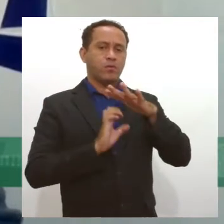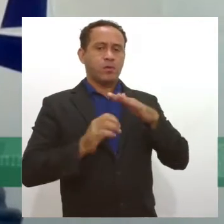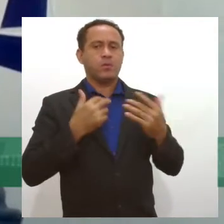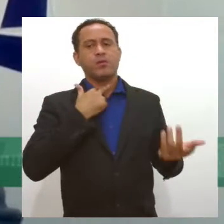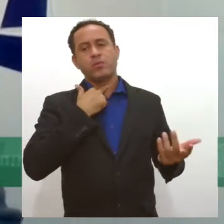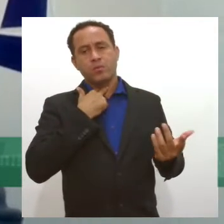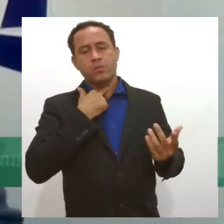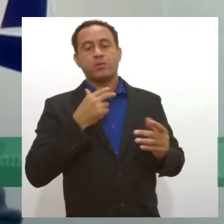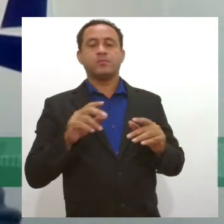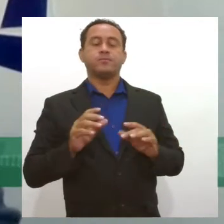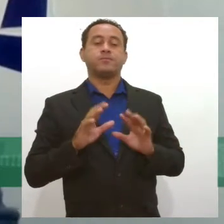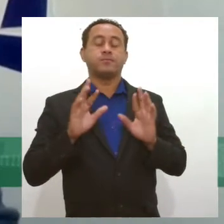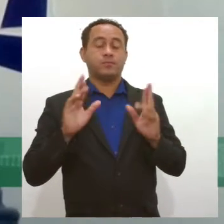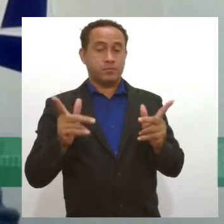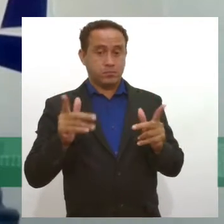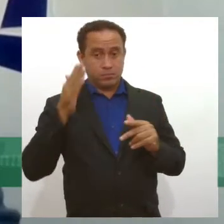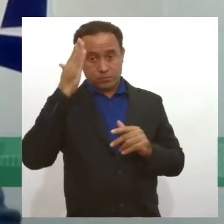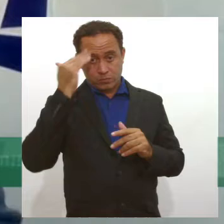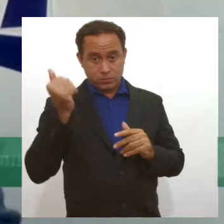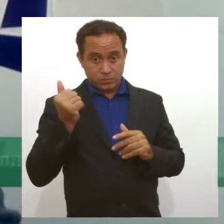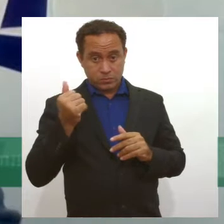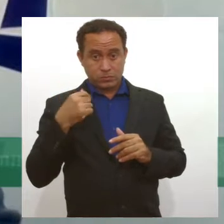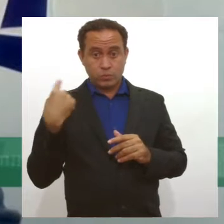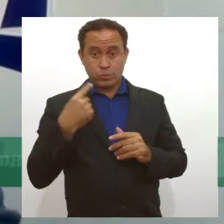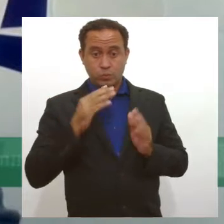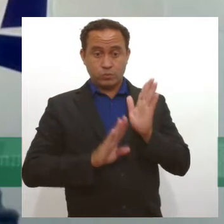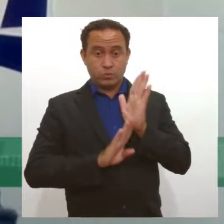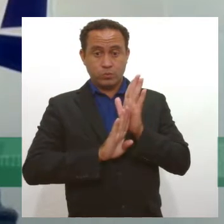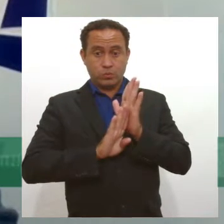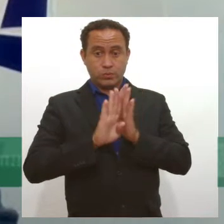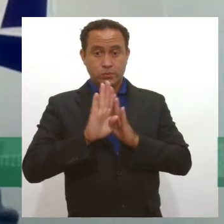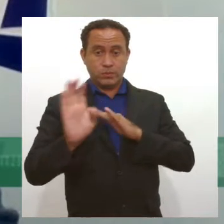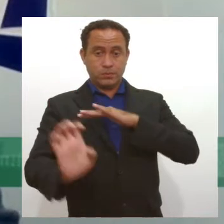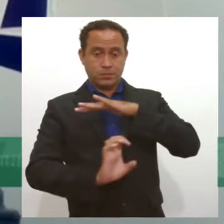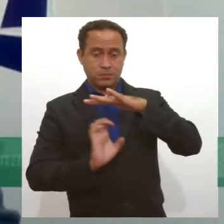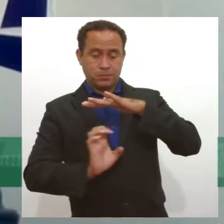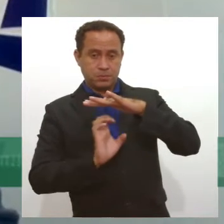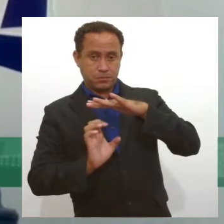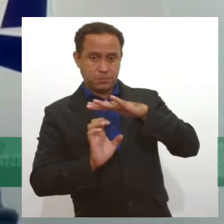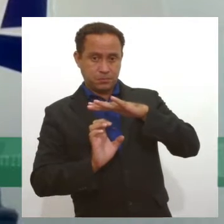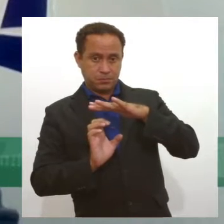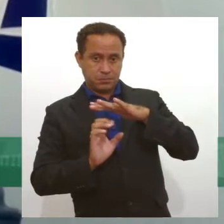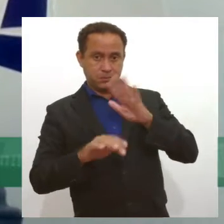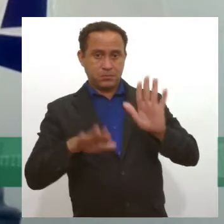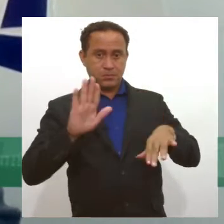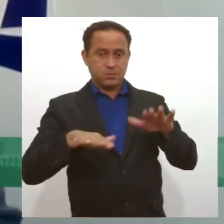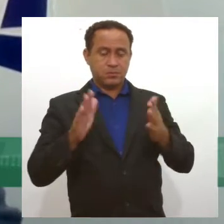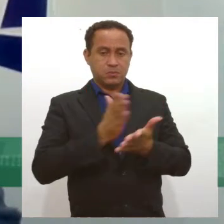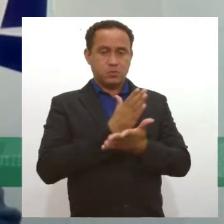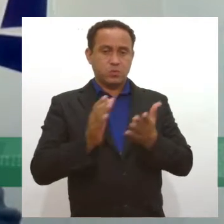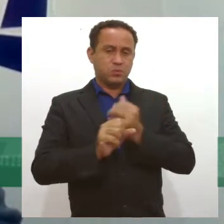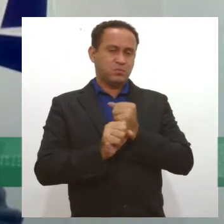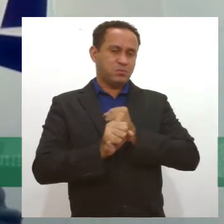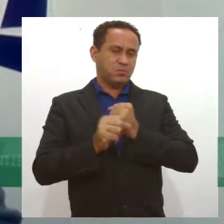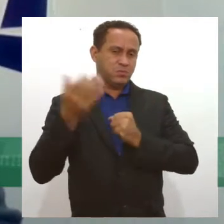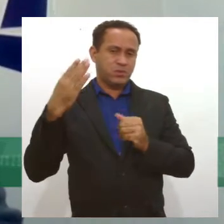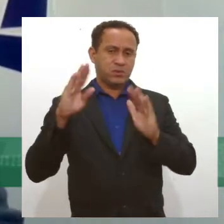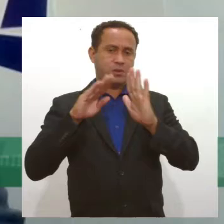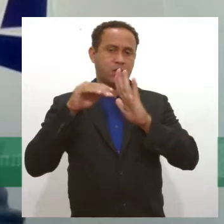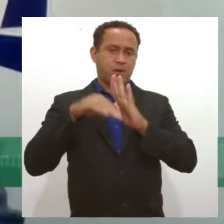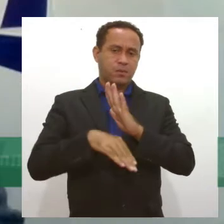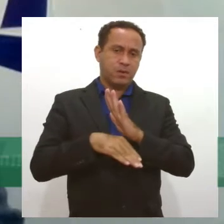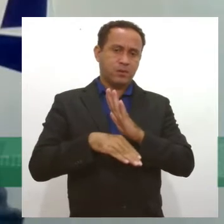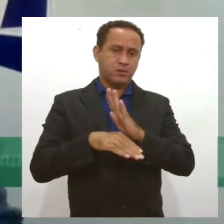ter uma ideia, o nosso índice, né, de empresa lançada na Bolsa de Valores, há alguns anos atrás, era inferior à